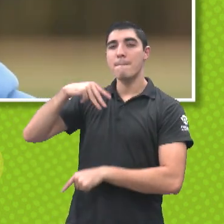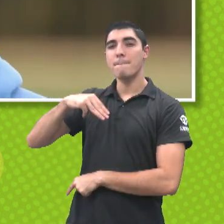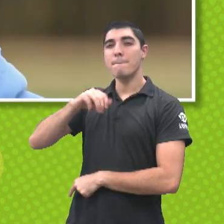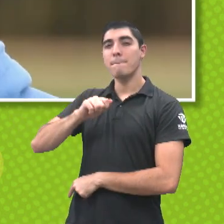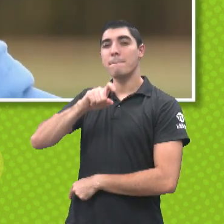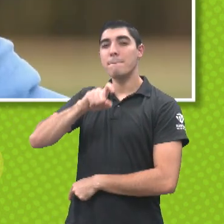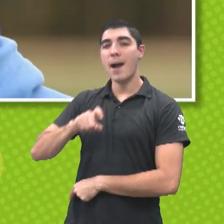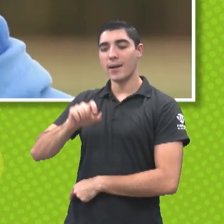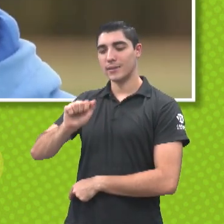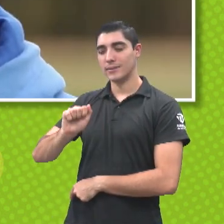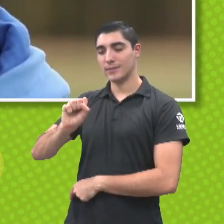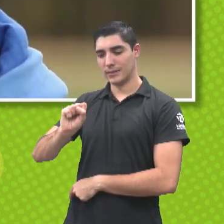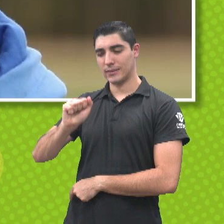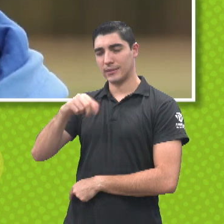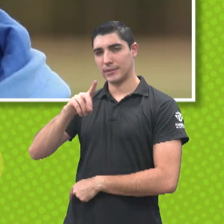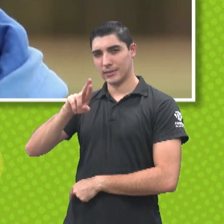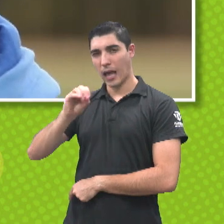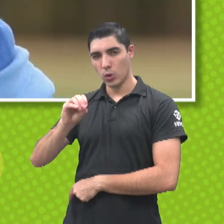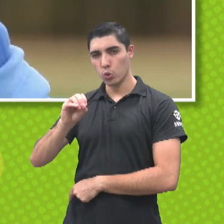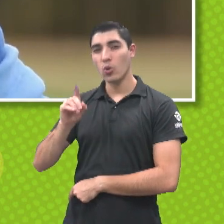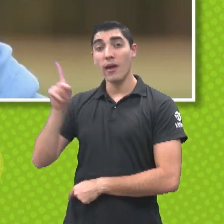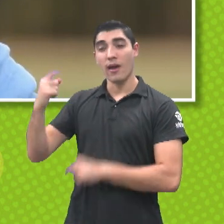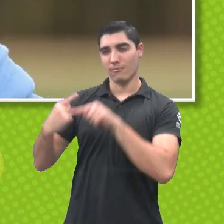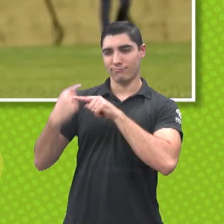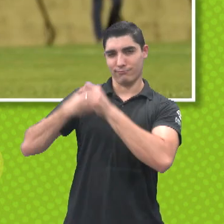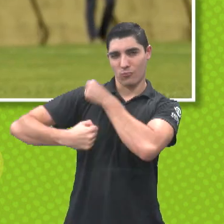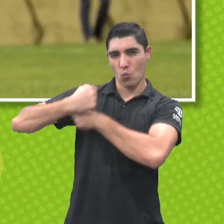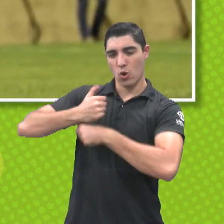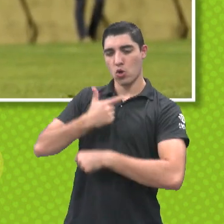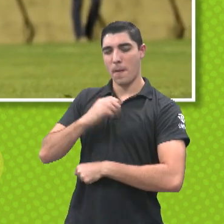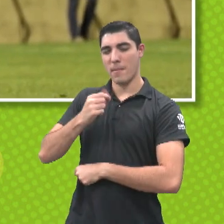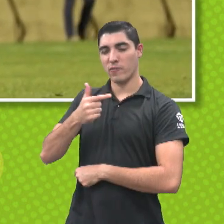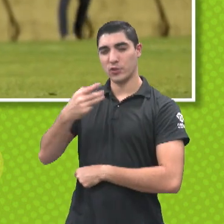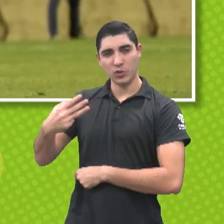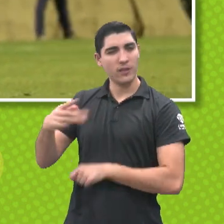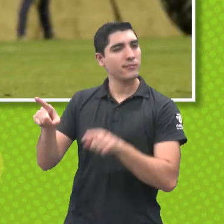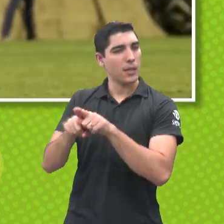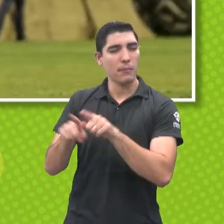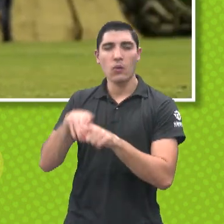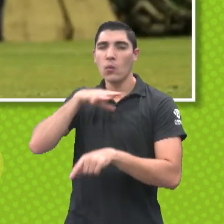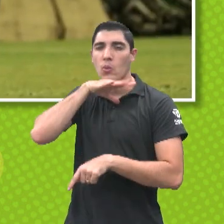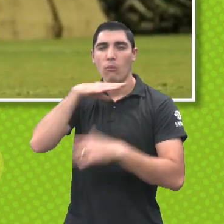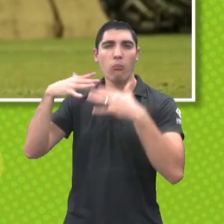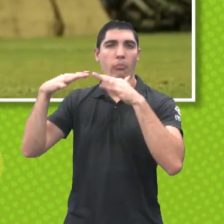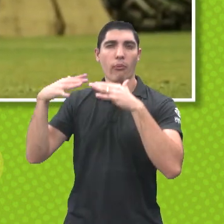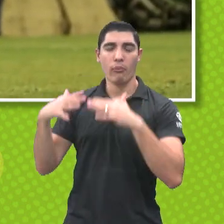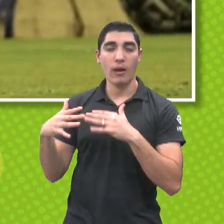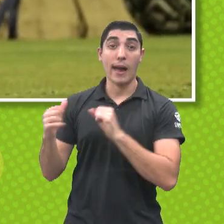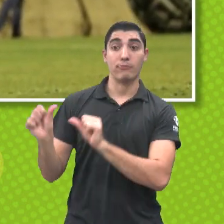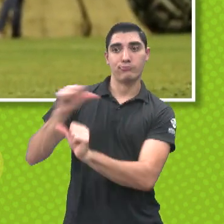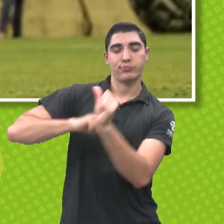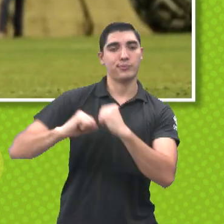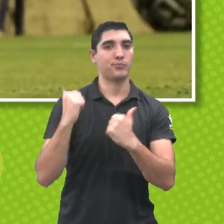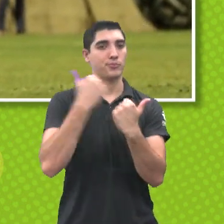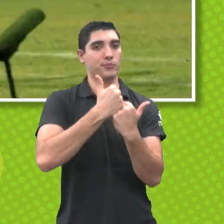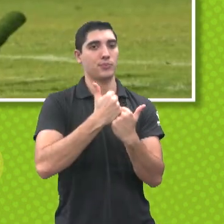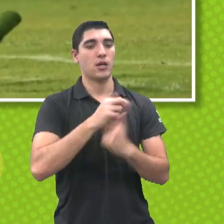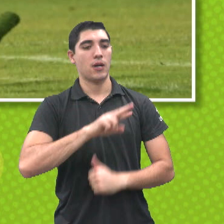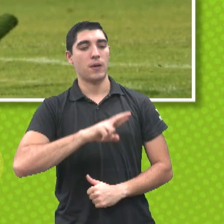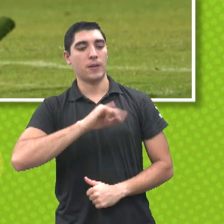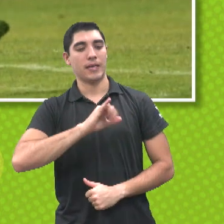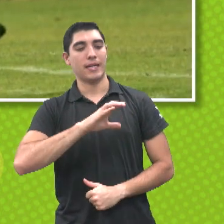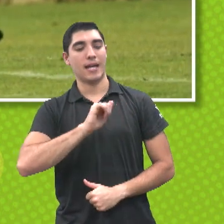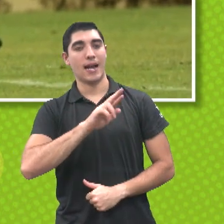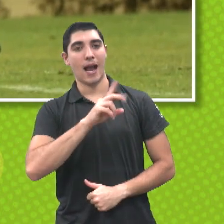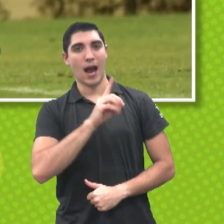em 2023 para a Série A3, começou muito mal, e aí tiveram que recorrer para o Ricardo Costa, e aí teve essa alavancada